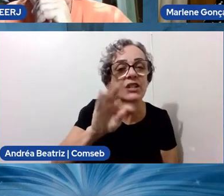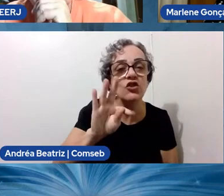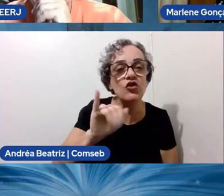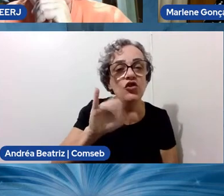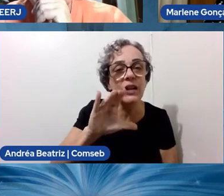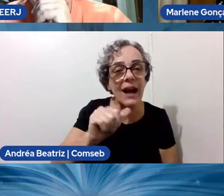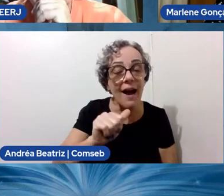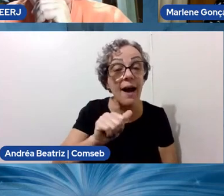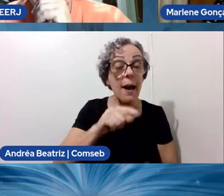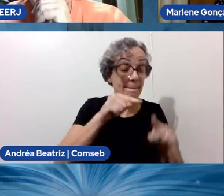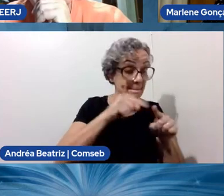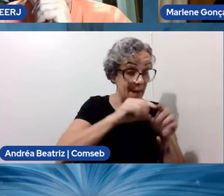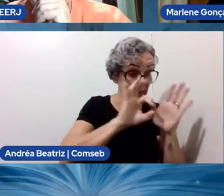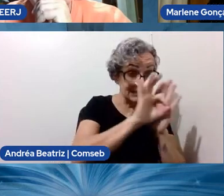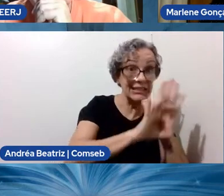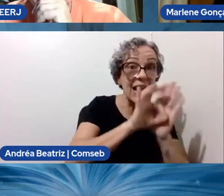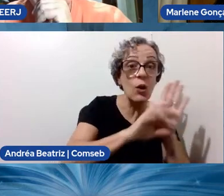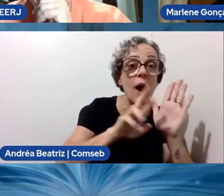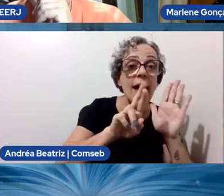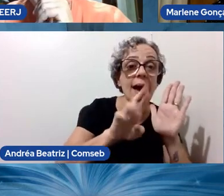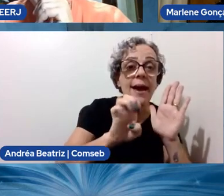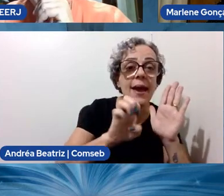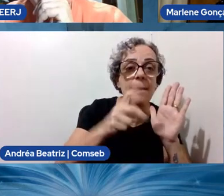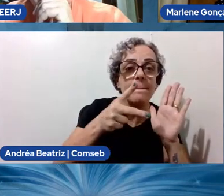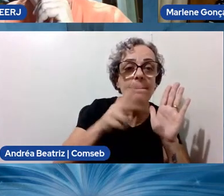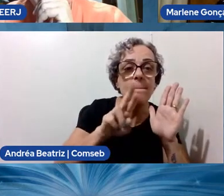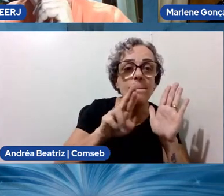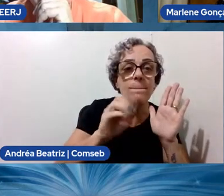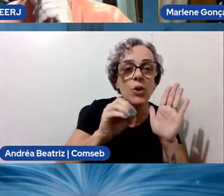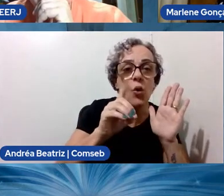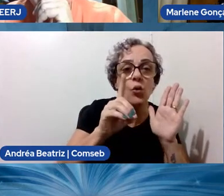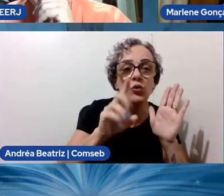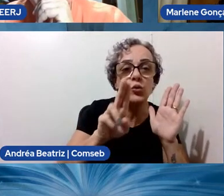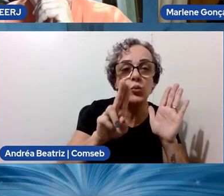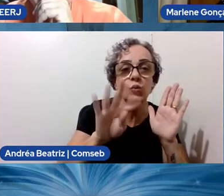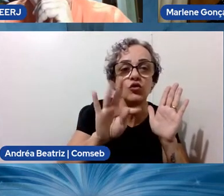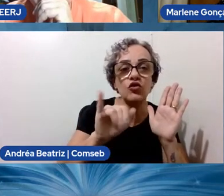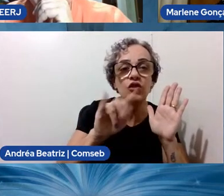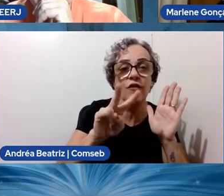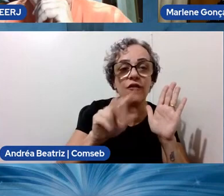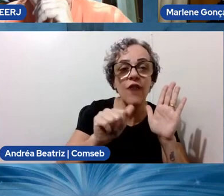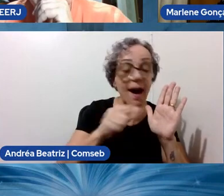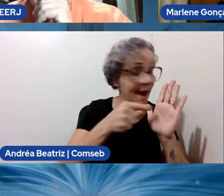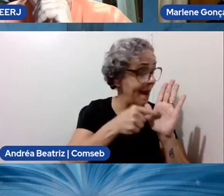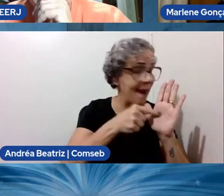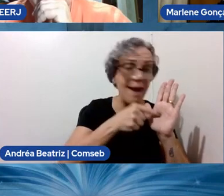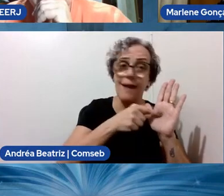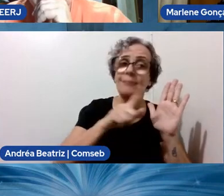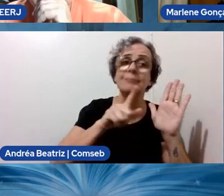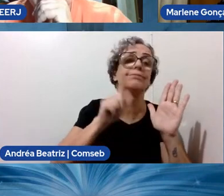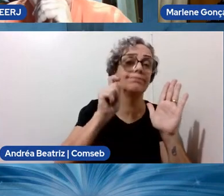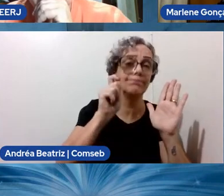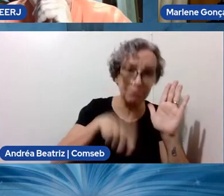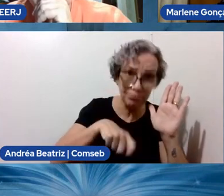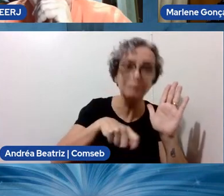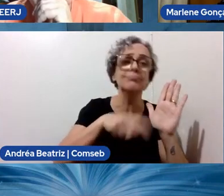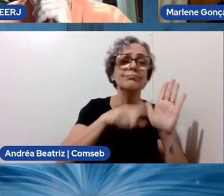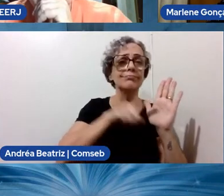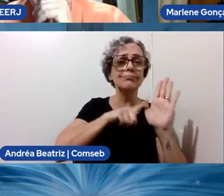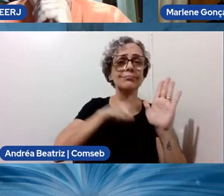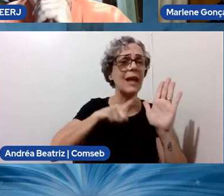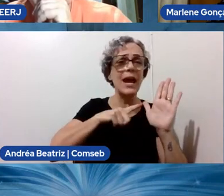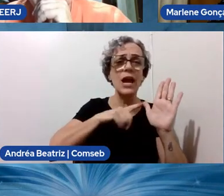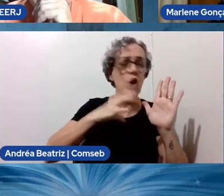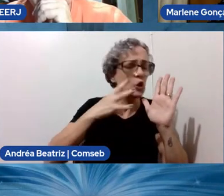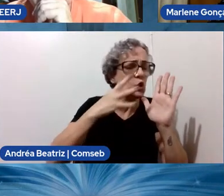célula reprodutiva foi a mais importante. Você tem uma célula reprodutiva todos os componentes de uma ovelha adulta. E